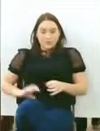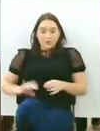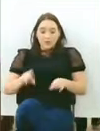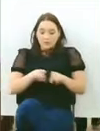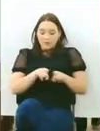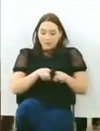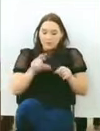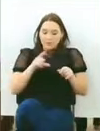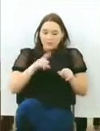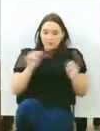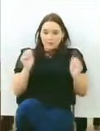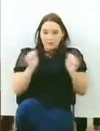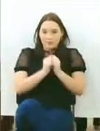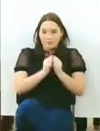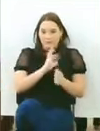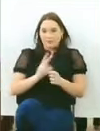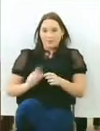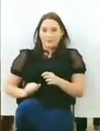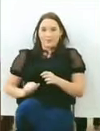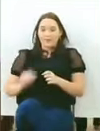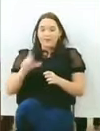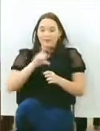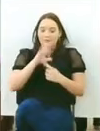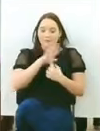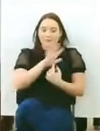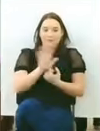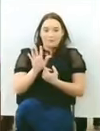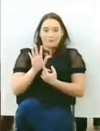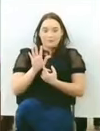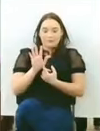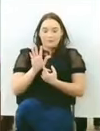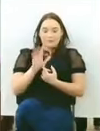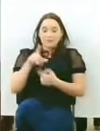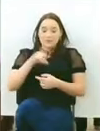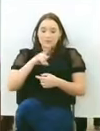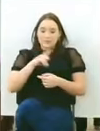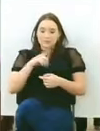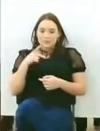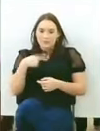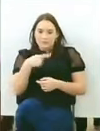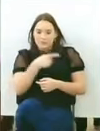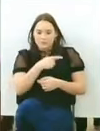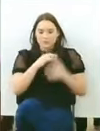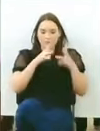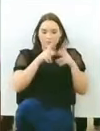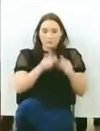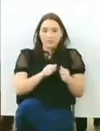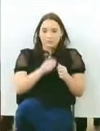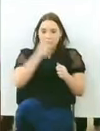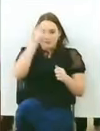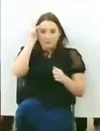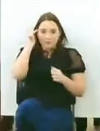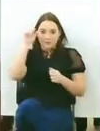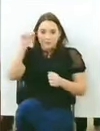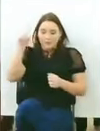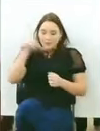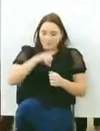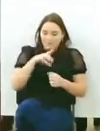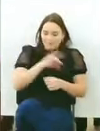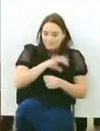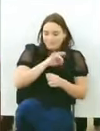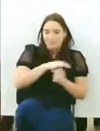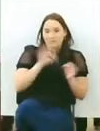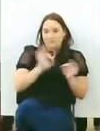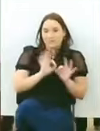sofrimentos de Cristo e ainda coparticipante da glória que há de ser revelada, pastoreai o rebanho de Deus que há entre vós, não